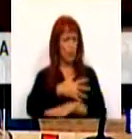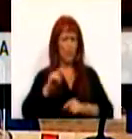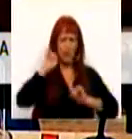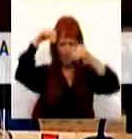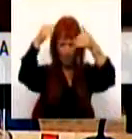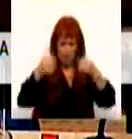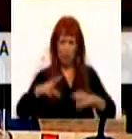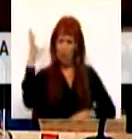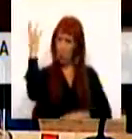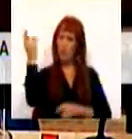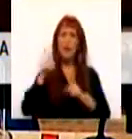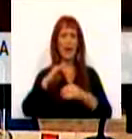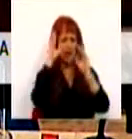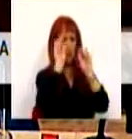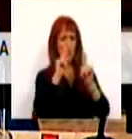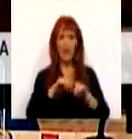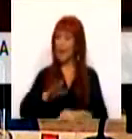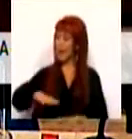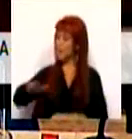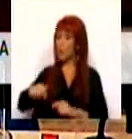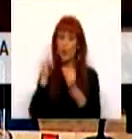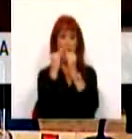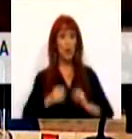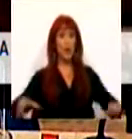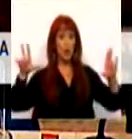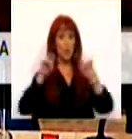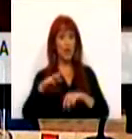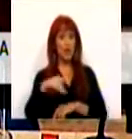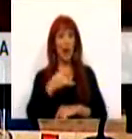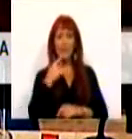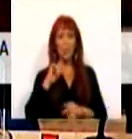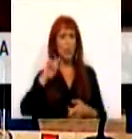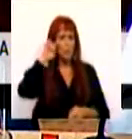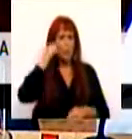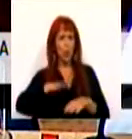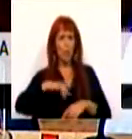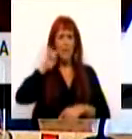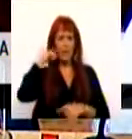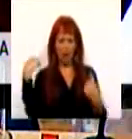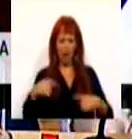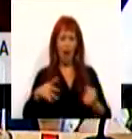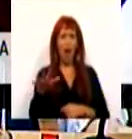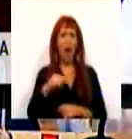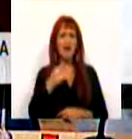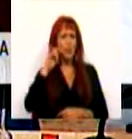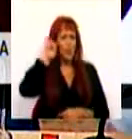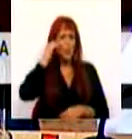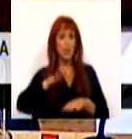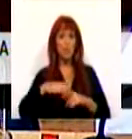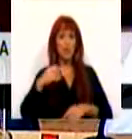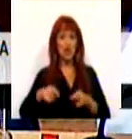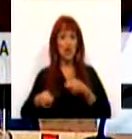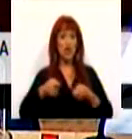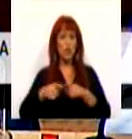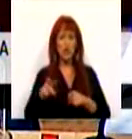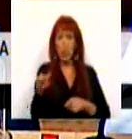priorizar a cultura, mas também a educação, a ciência e a inovação. Áreas muito afetadas pela crise, áreas muito afetadas pela gestão